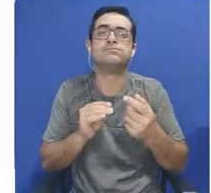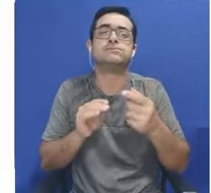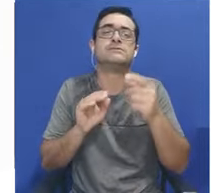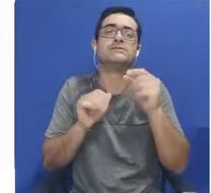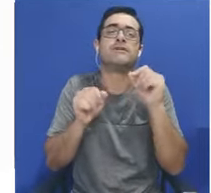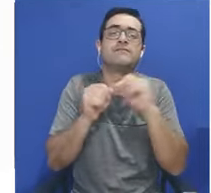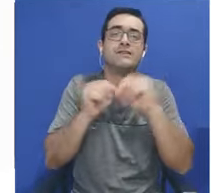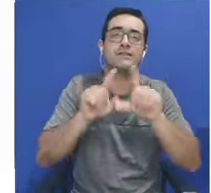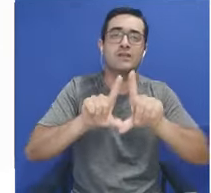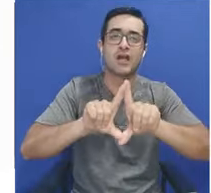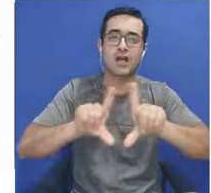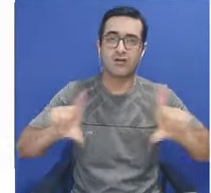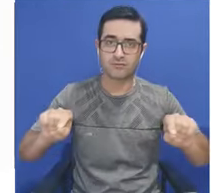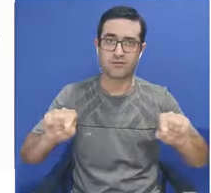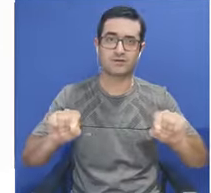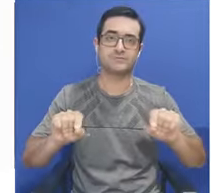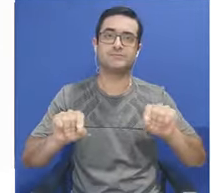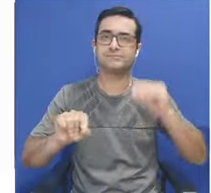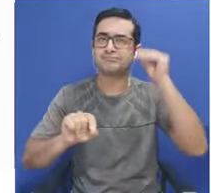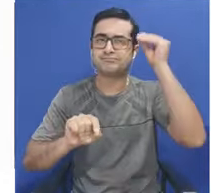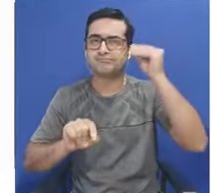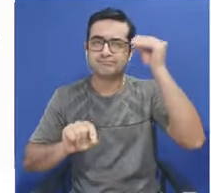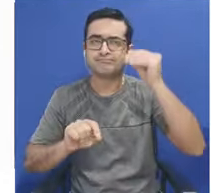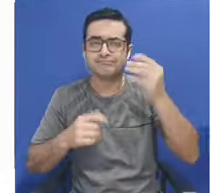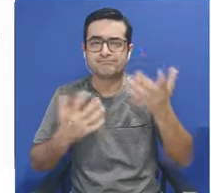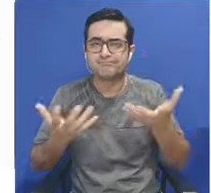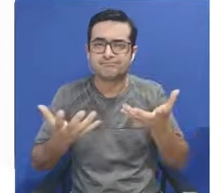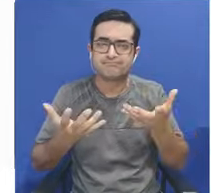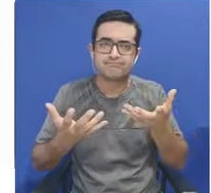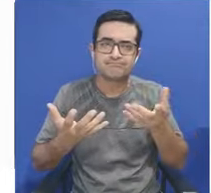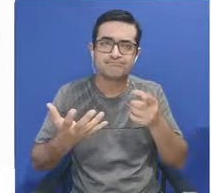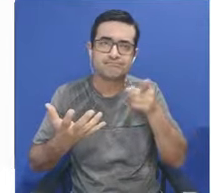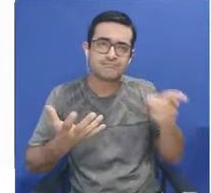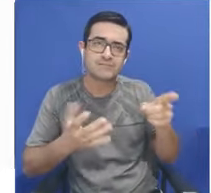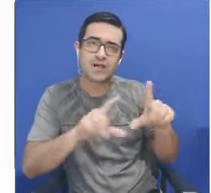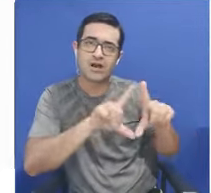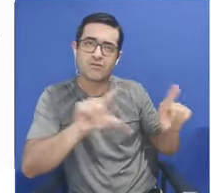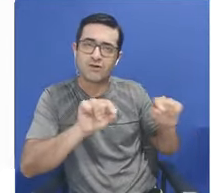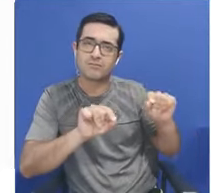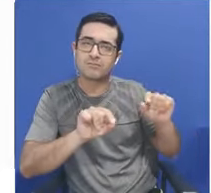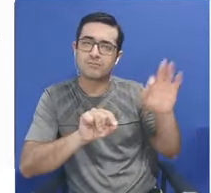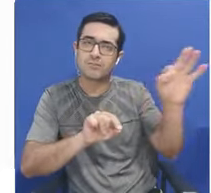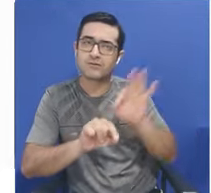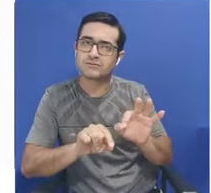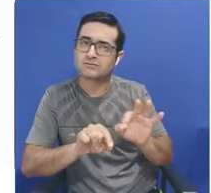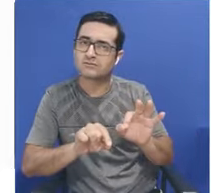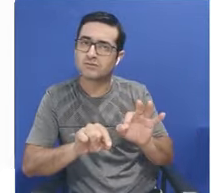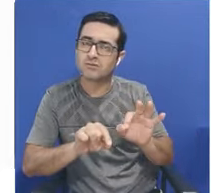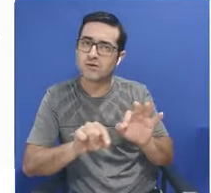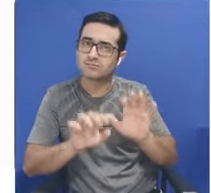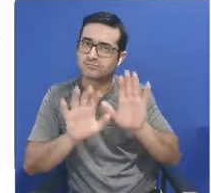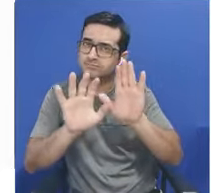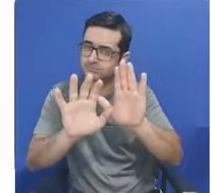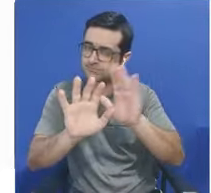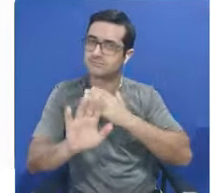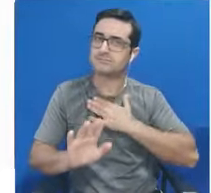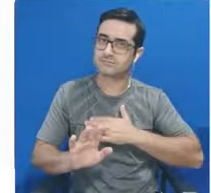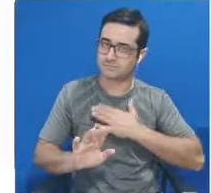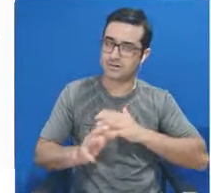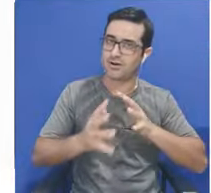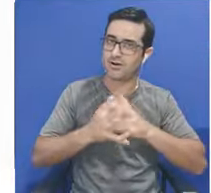Então, para não confundir, vamos recapitular. eu determinei a massa percentual. Como eu